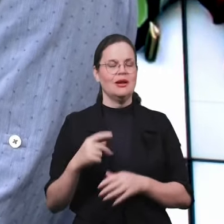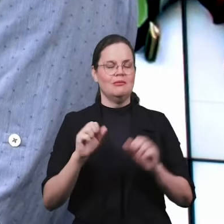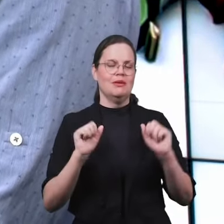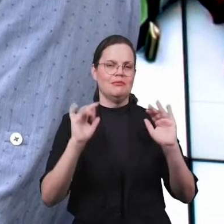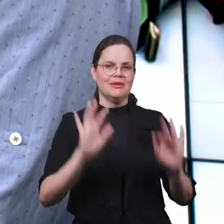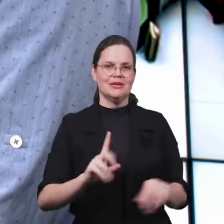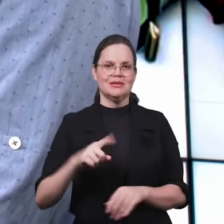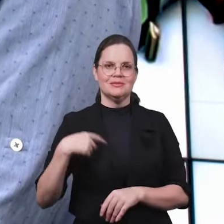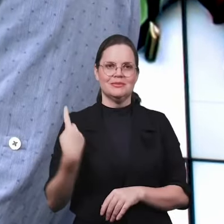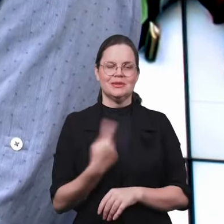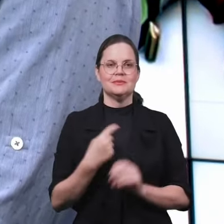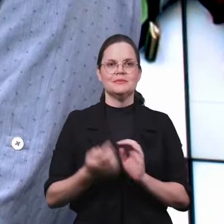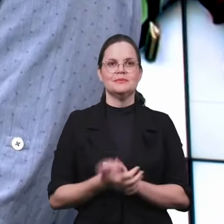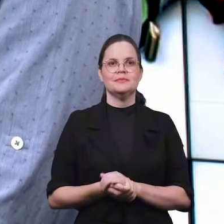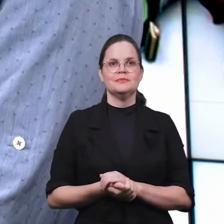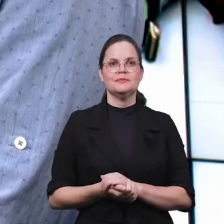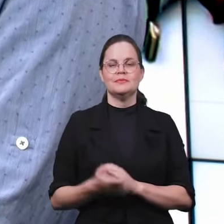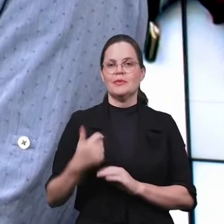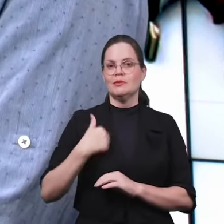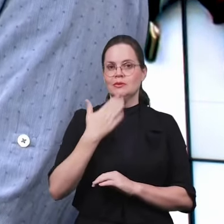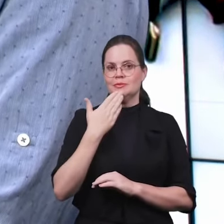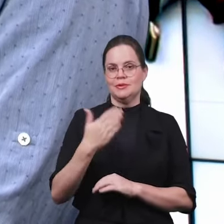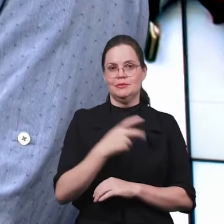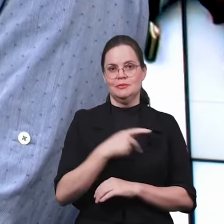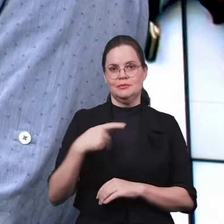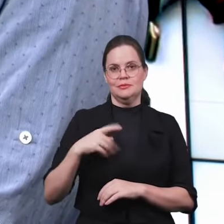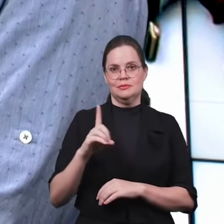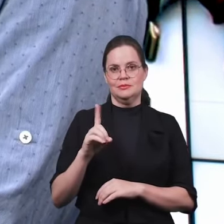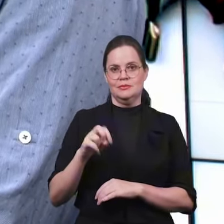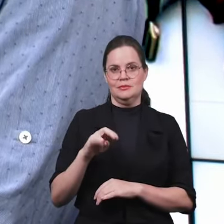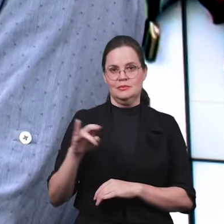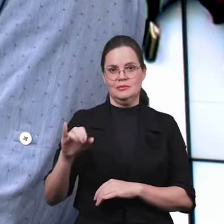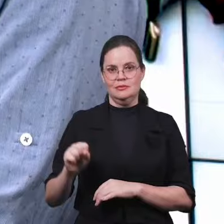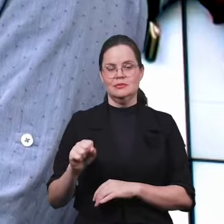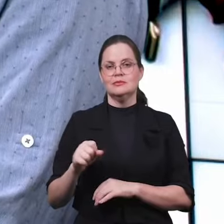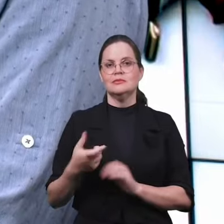uma grande bênção. Amén. Né? Eu gostaria que o pastor Denis